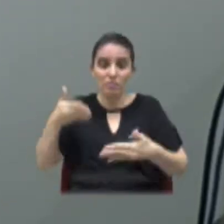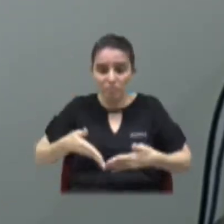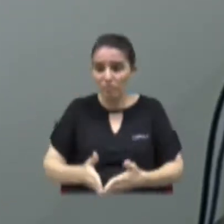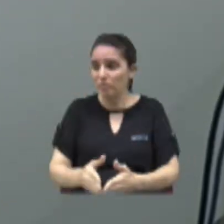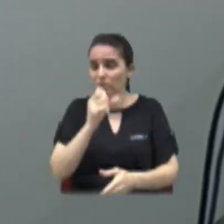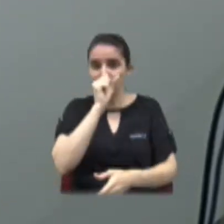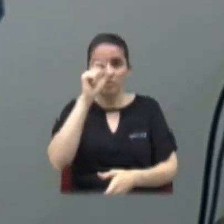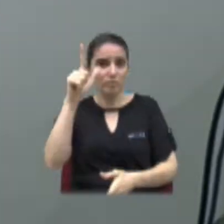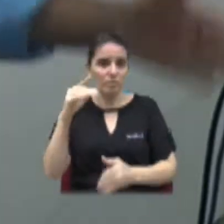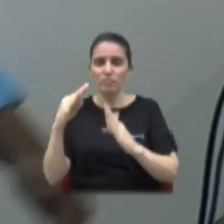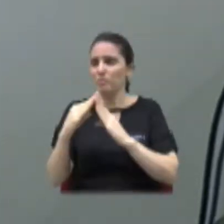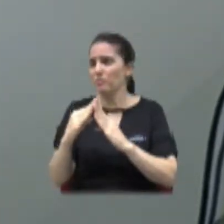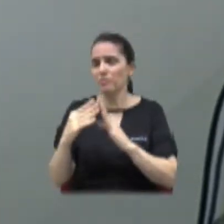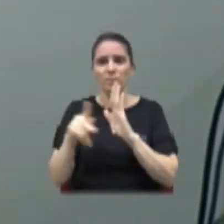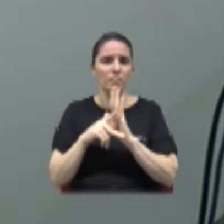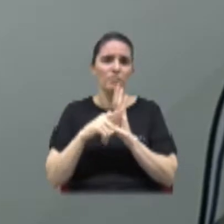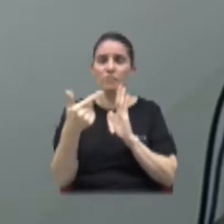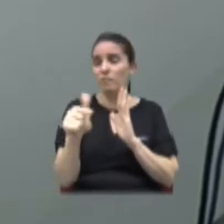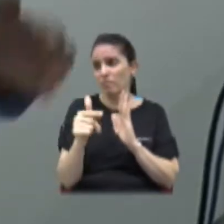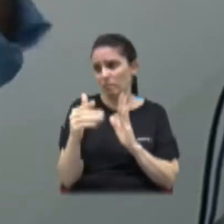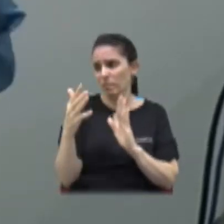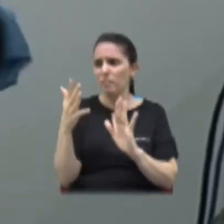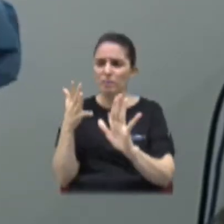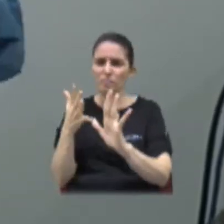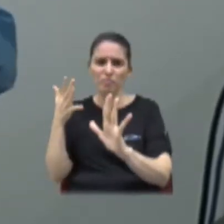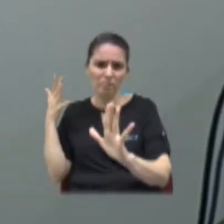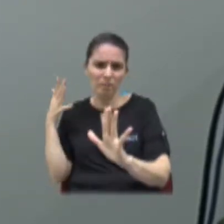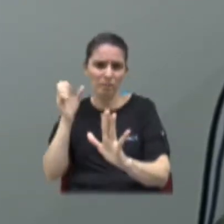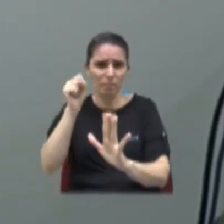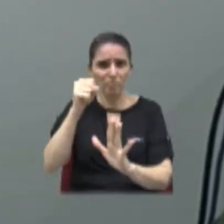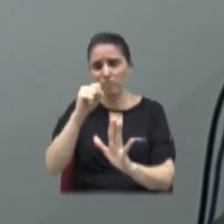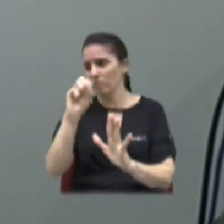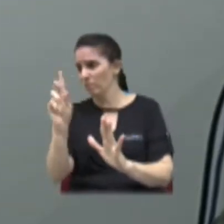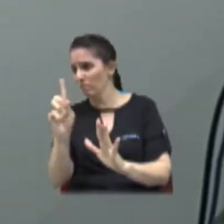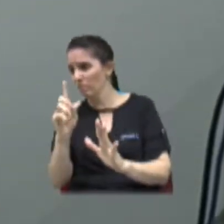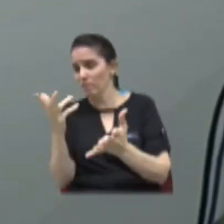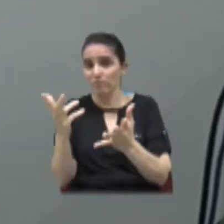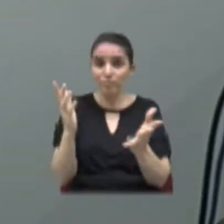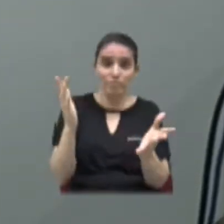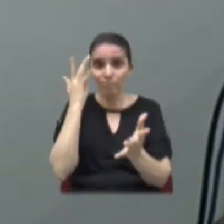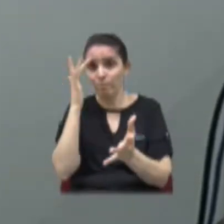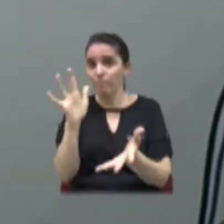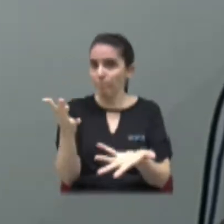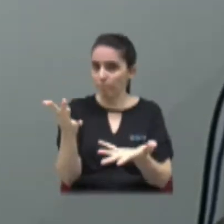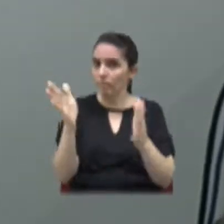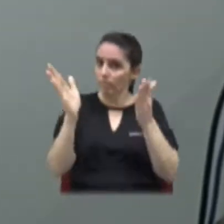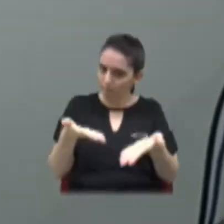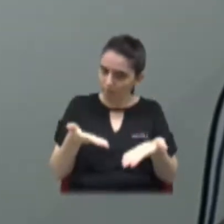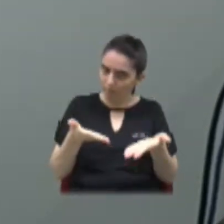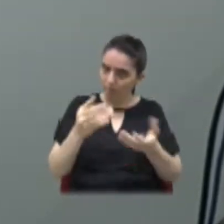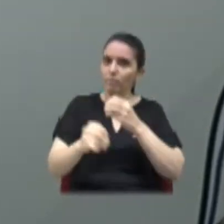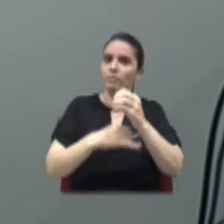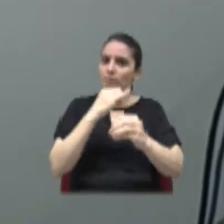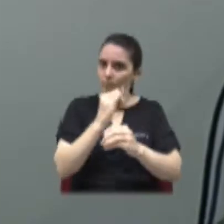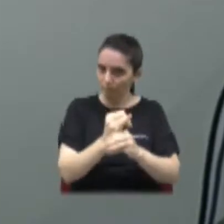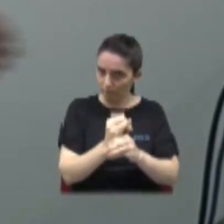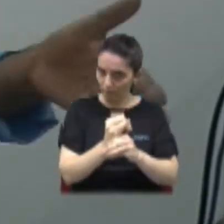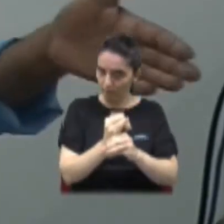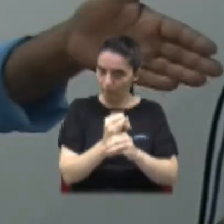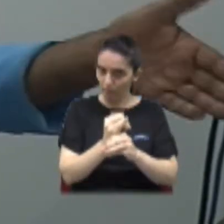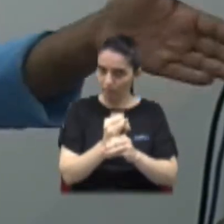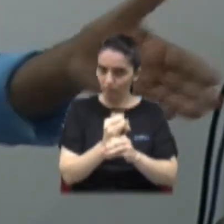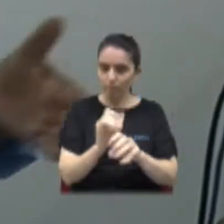para as pessoas que estão inscritas, vai facilitar para a prefeitura, vai facilitar para todo mundo. Então, realmente, um projeto muito importante que vem de encontro, eu não sei. É